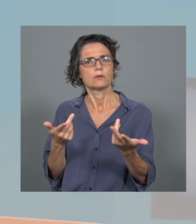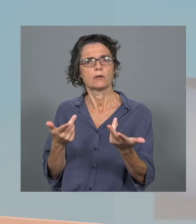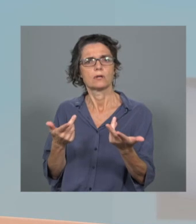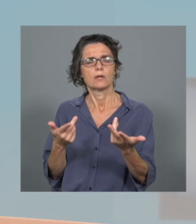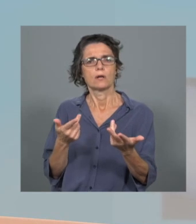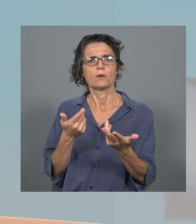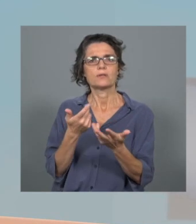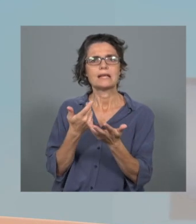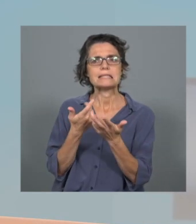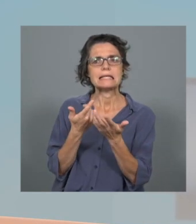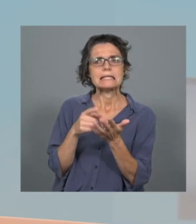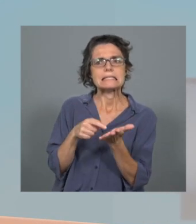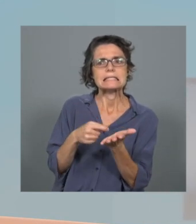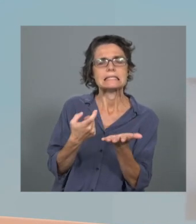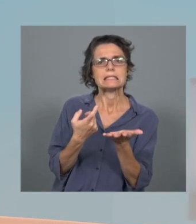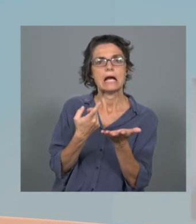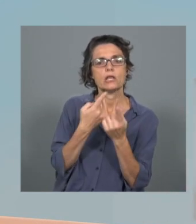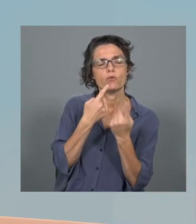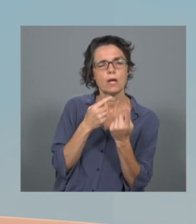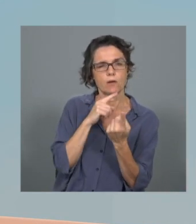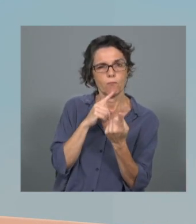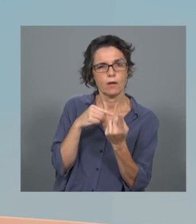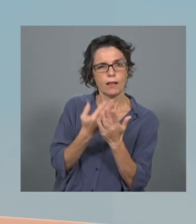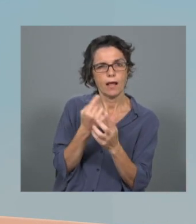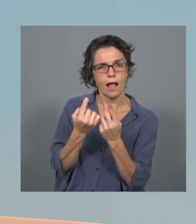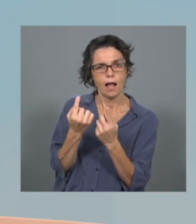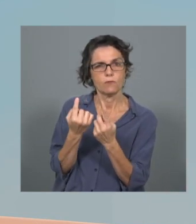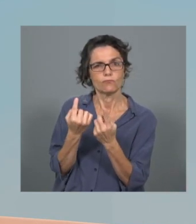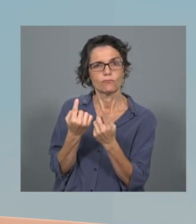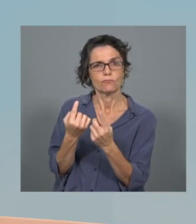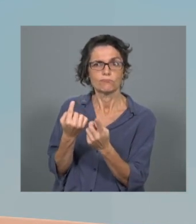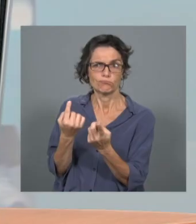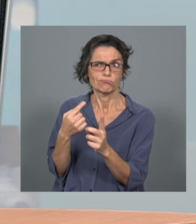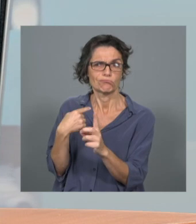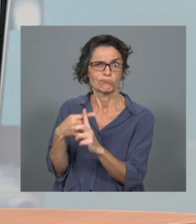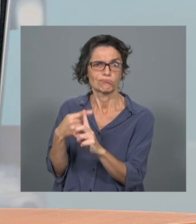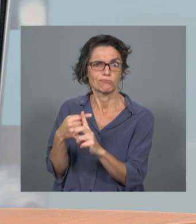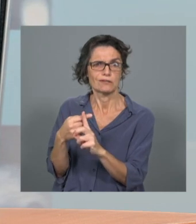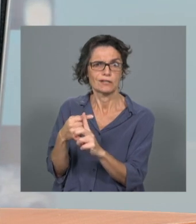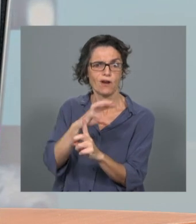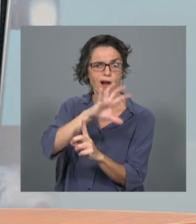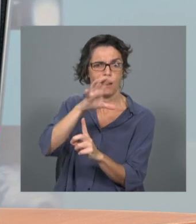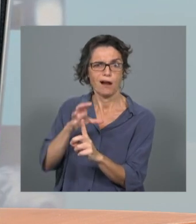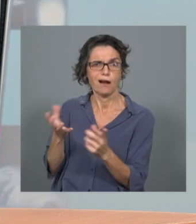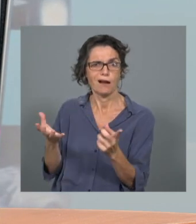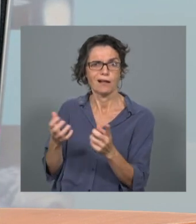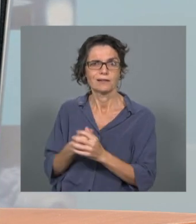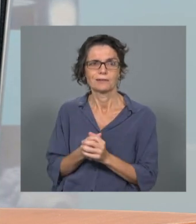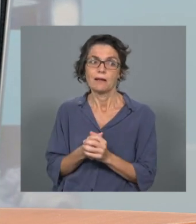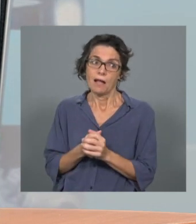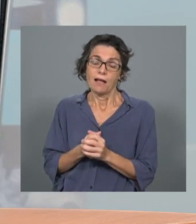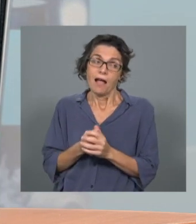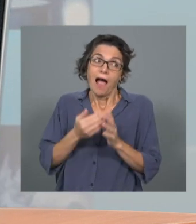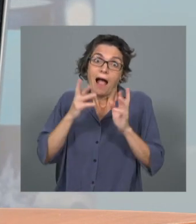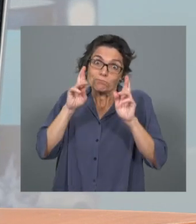Essa exigência de diálogo pode transformar-se enfim, numa potencialidade para as várias regiões? Vamos acreditar que sim.